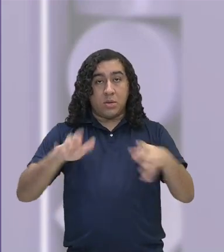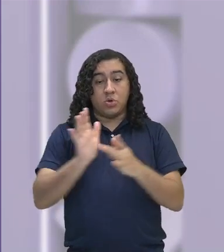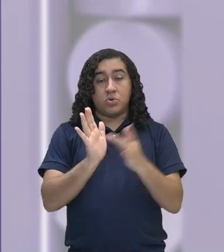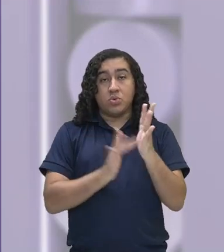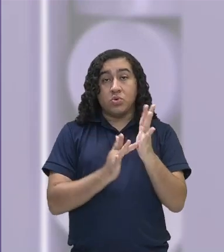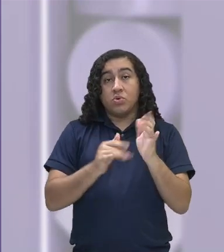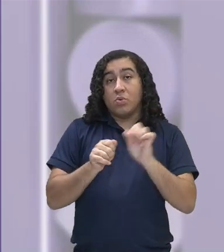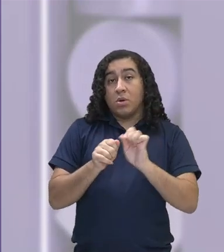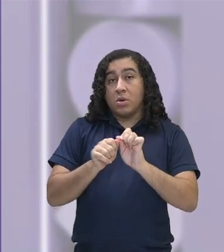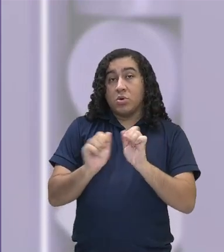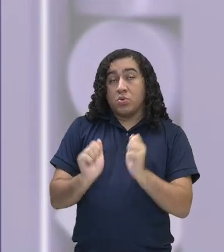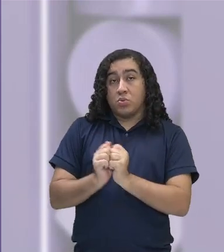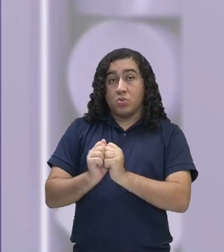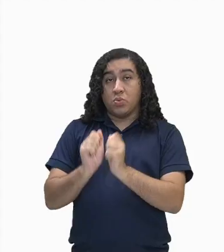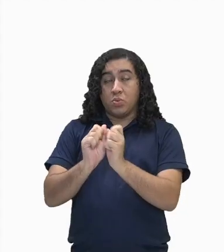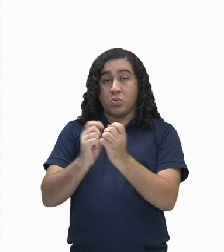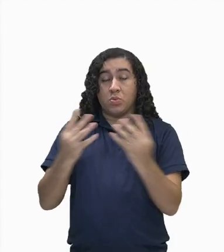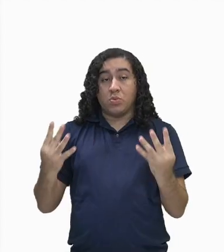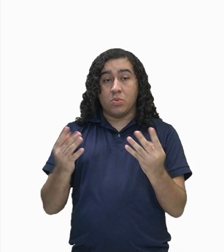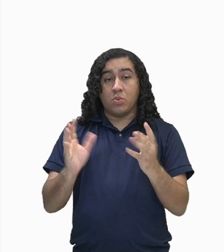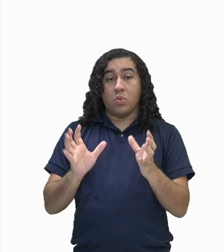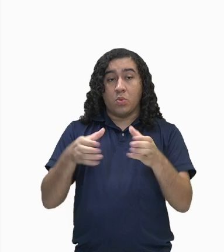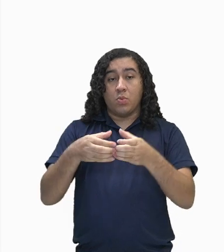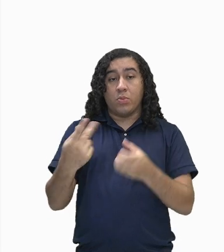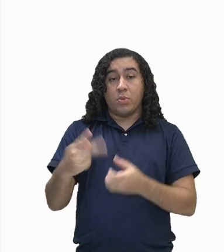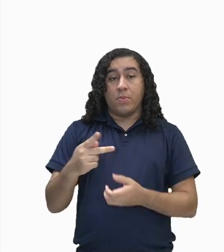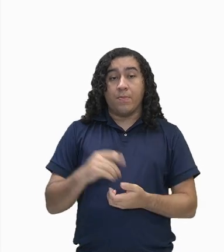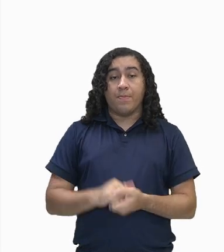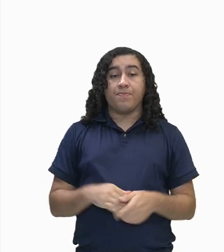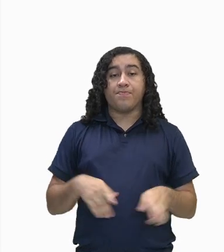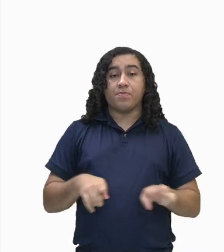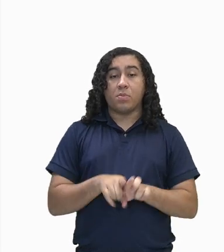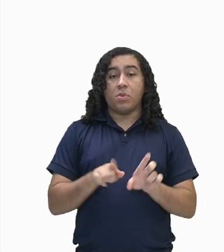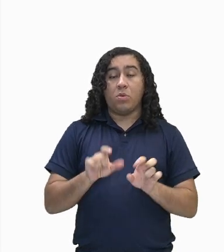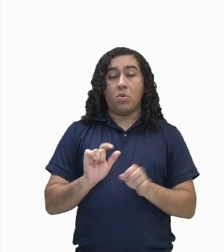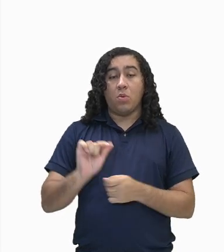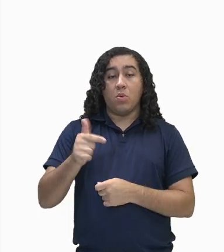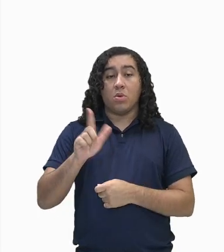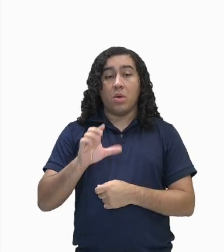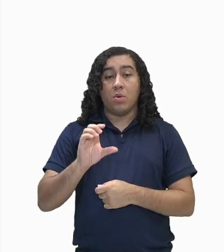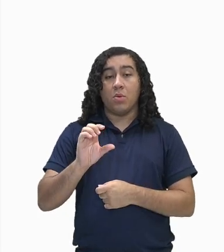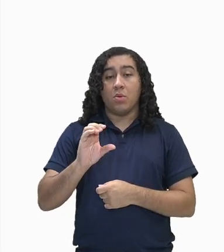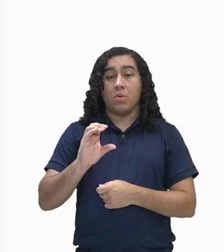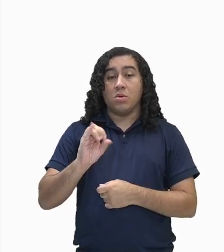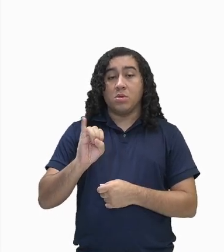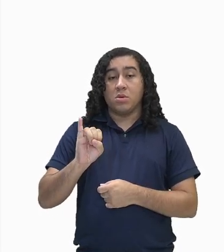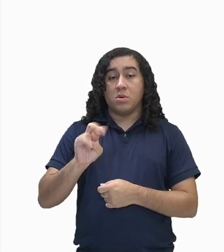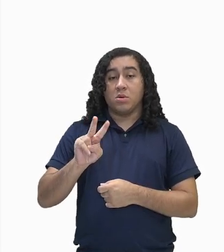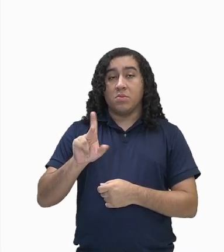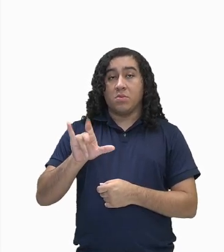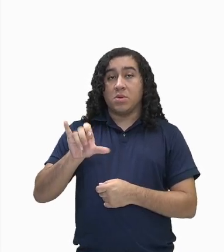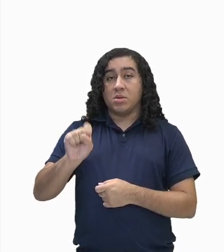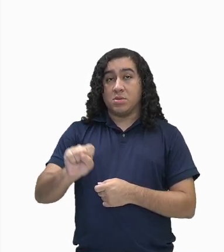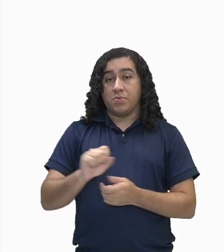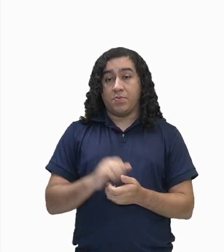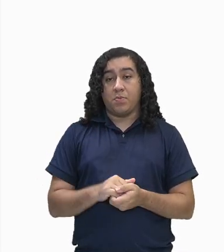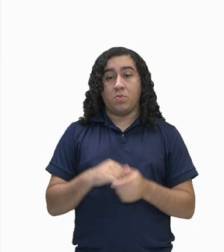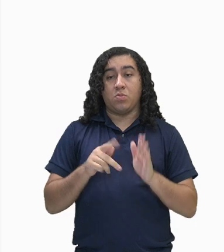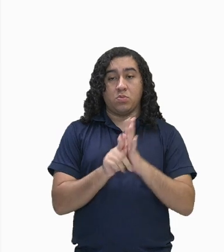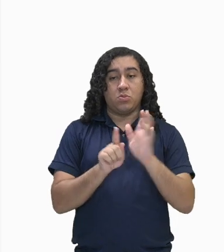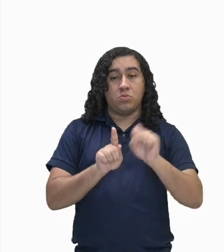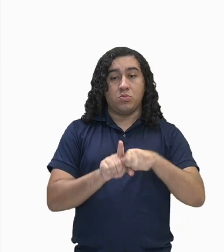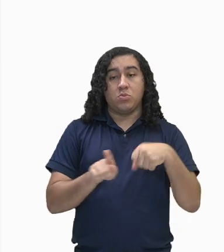discípulos. Vamos ver aí o próximo tipo de ritos, são os ritos civis, os ritos da sociedade em